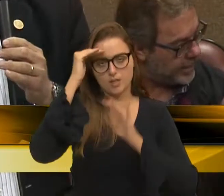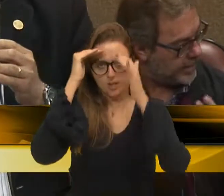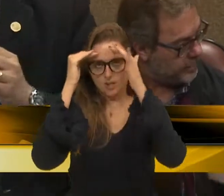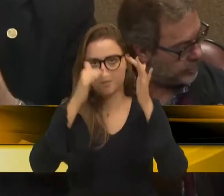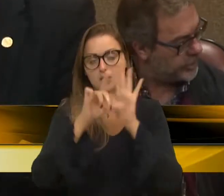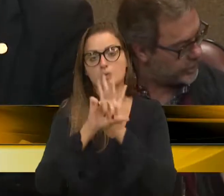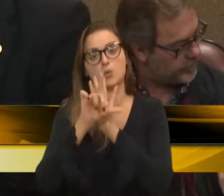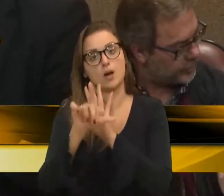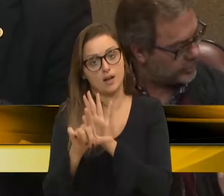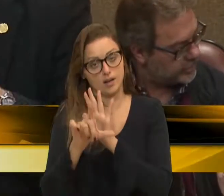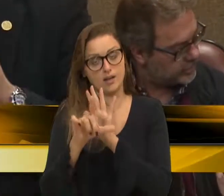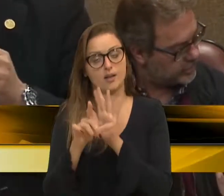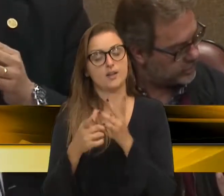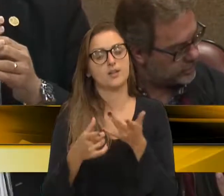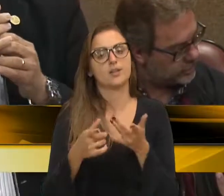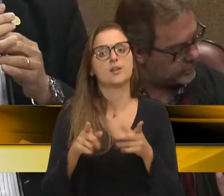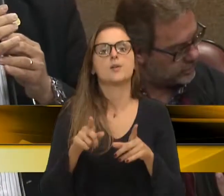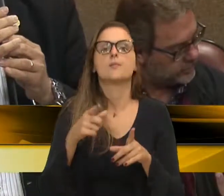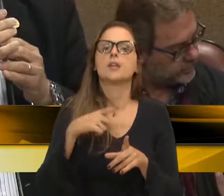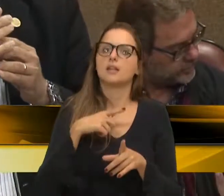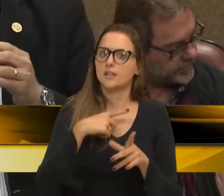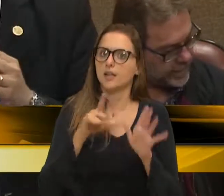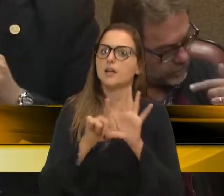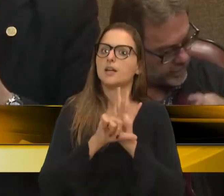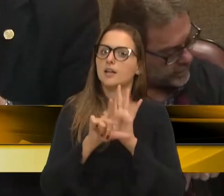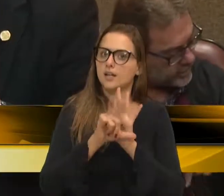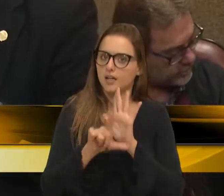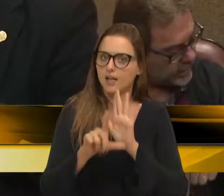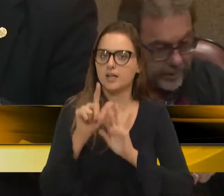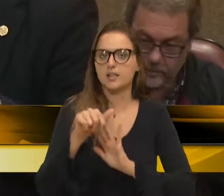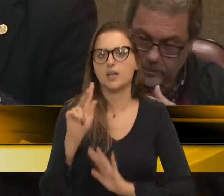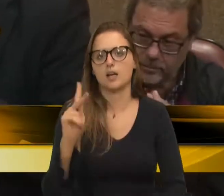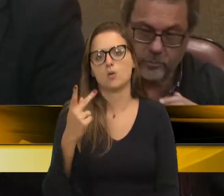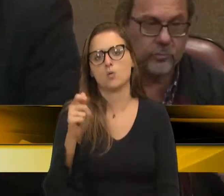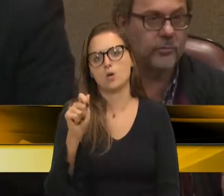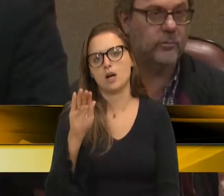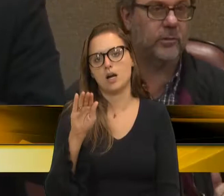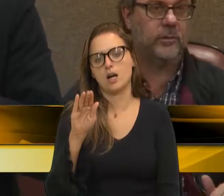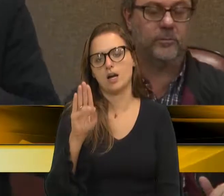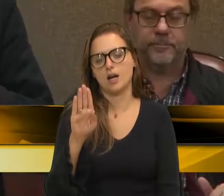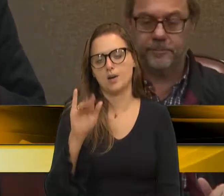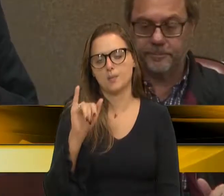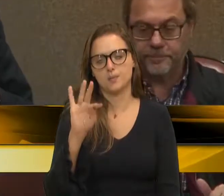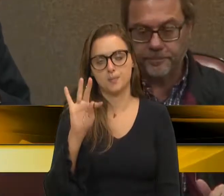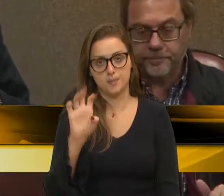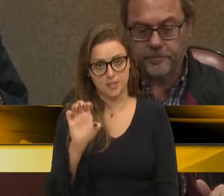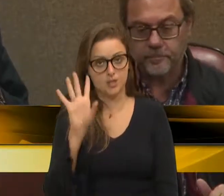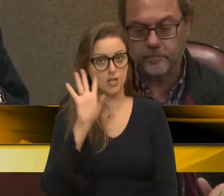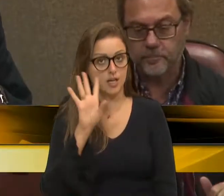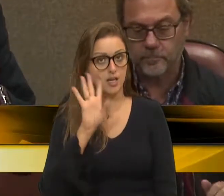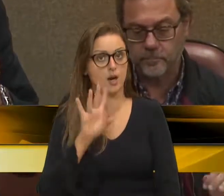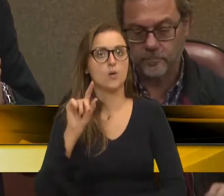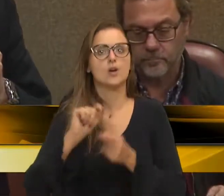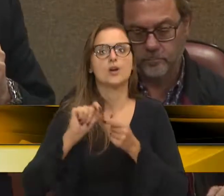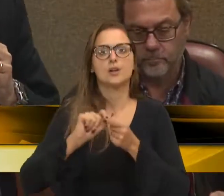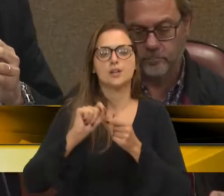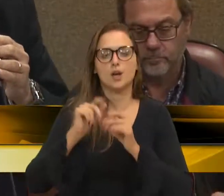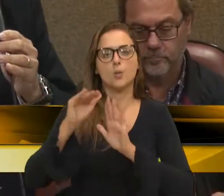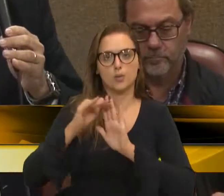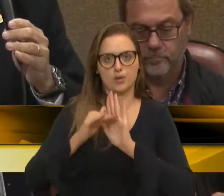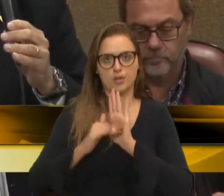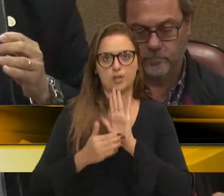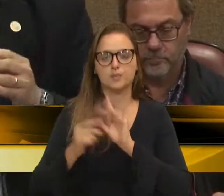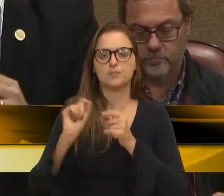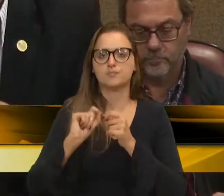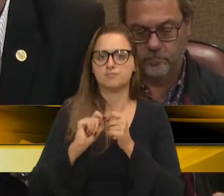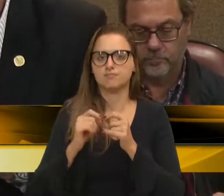de Posturas, sem falar que nós temos legislação, que é o habite legal, que permite que se regularize muitas edificações, inclusive de